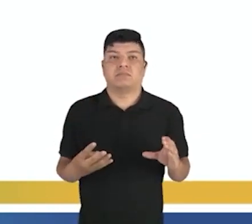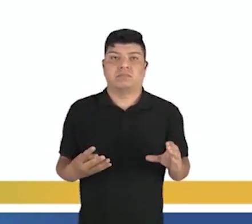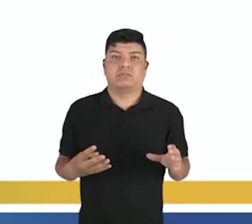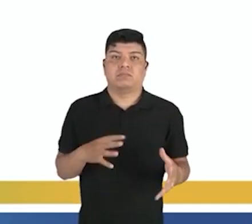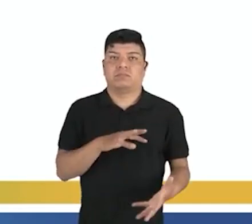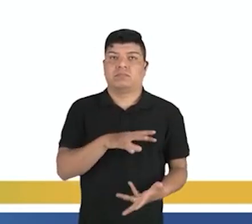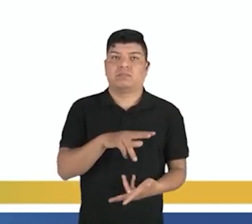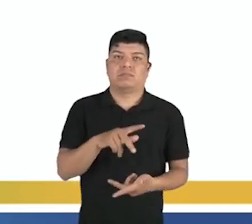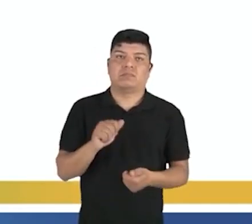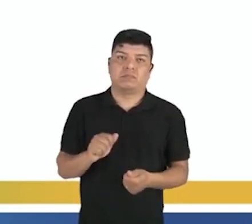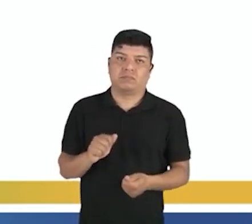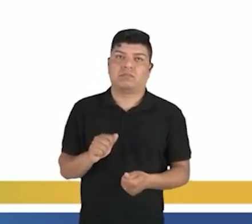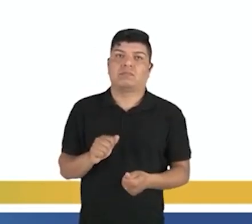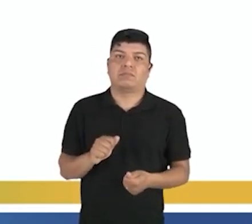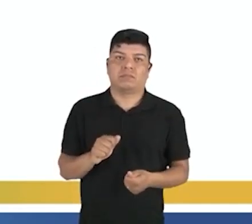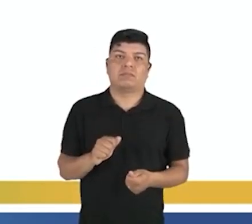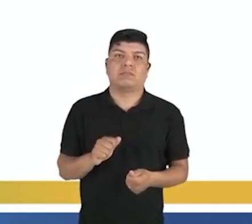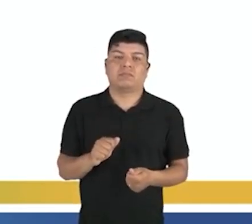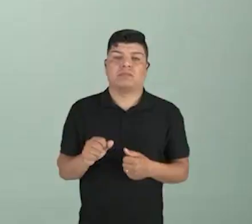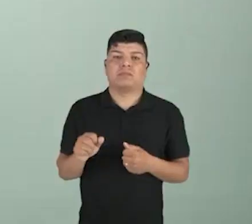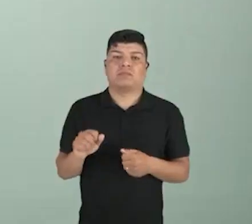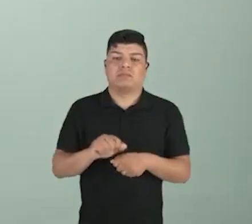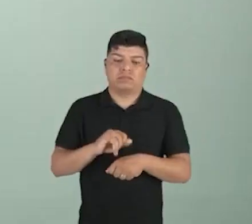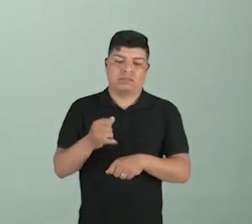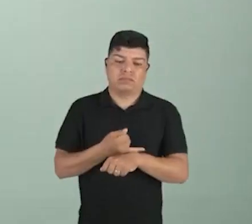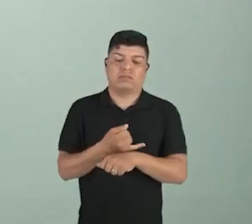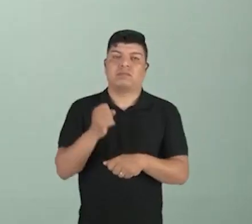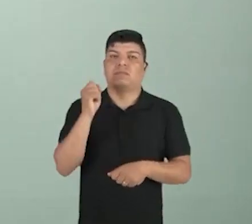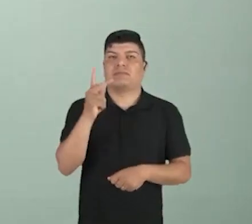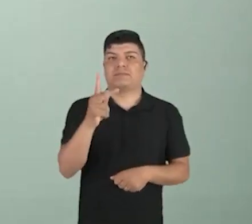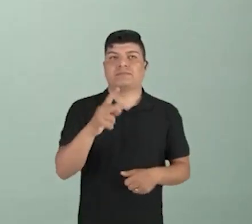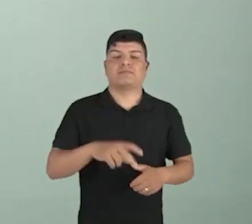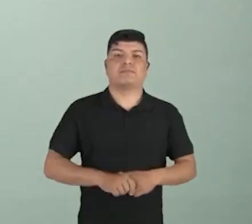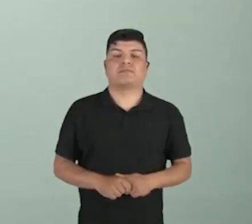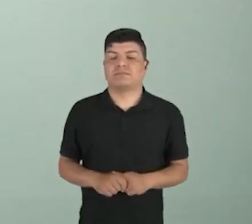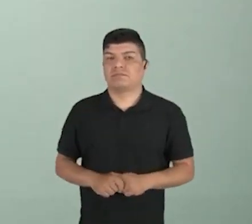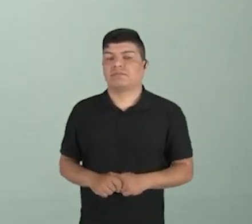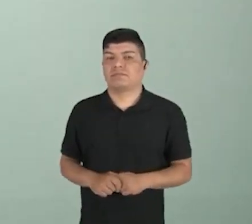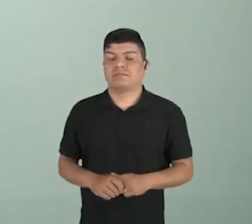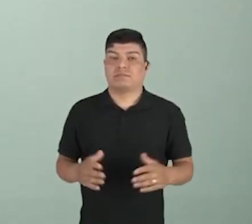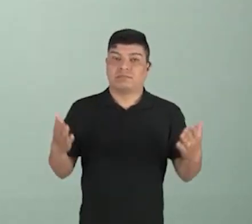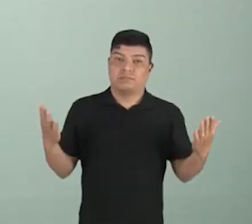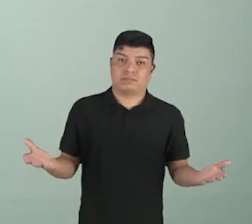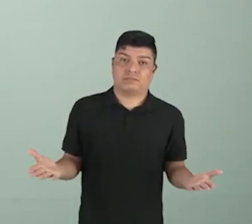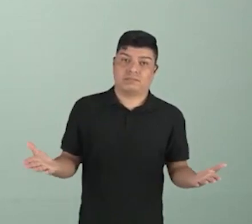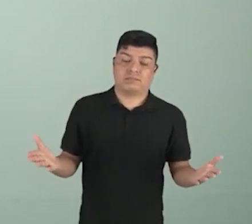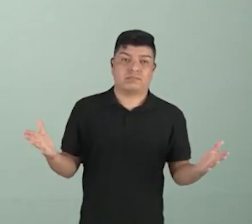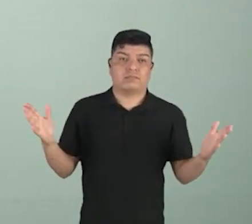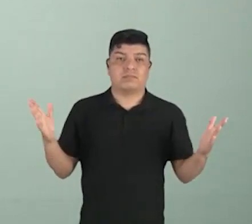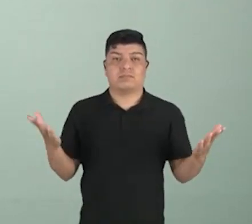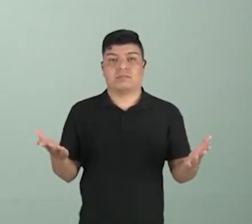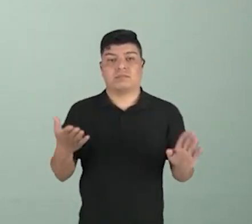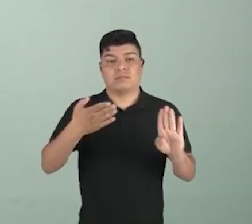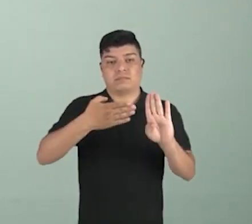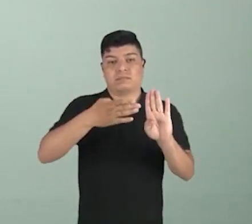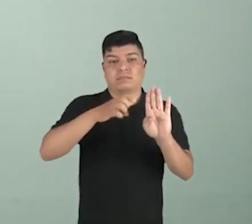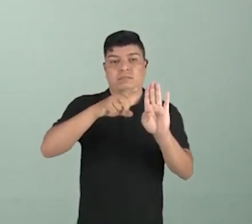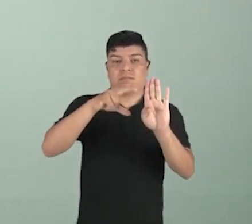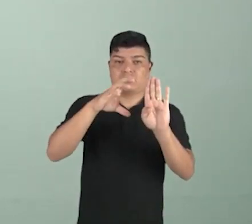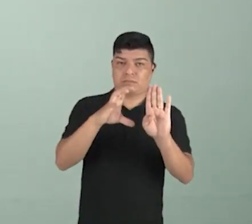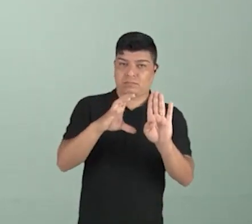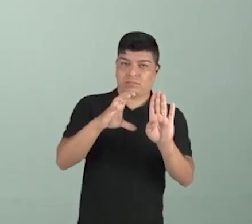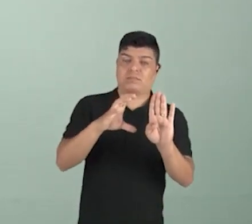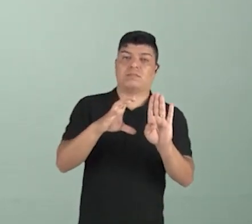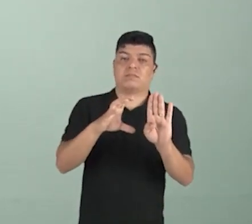ao globo, ele vai ser adjetivo, ok? Então, no mais, é isso. Acessem o nosso